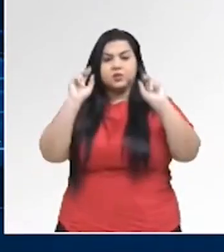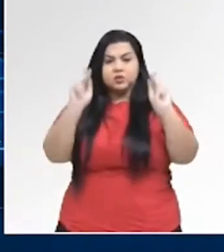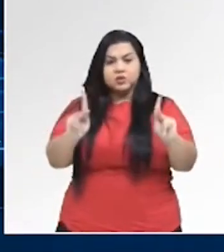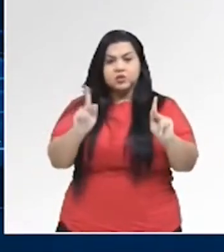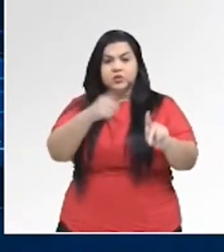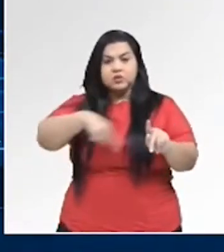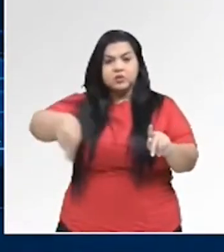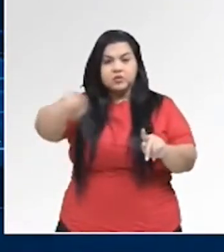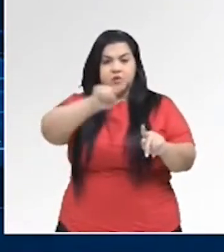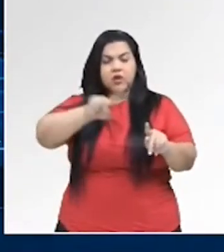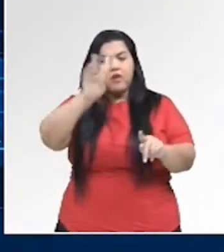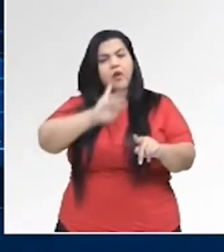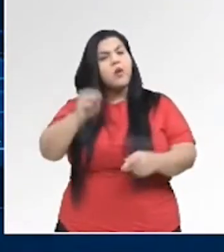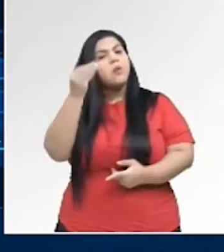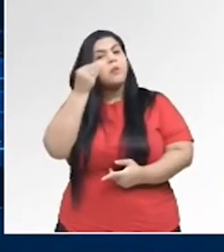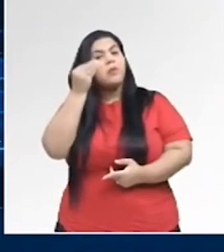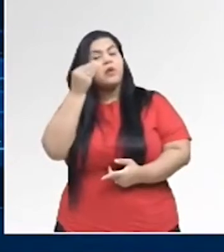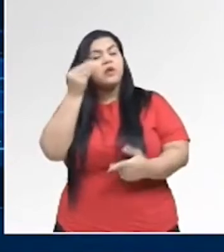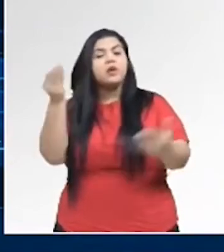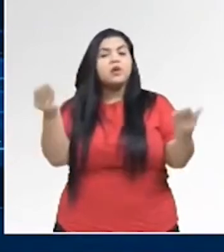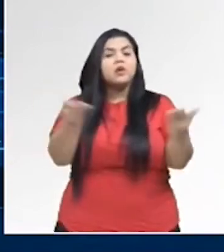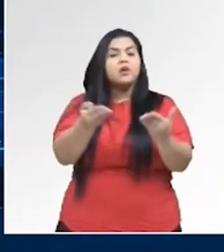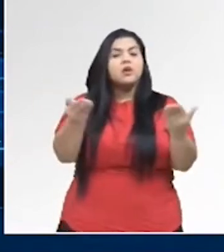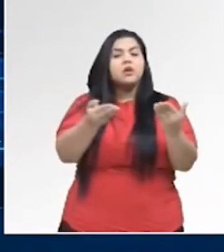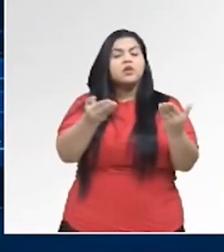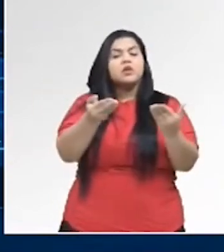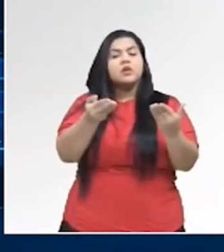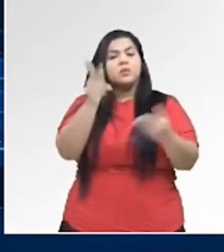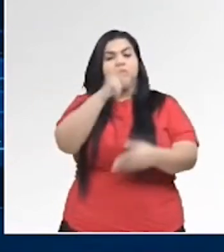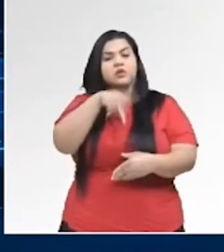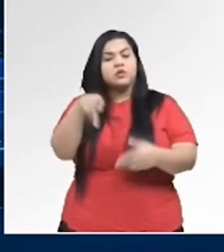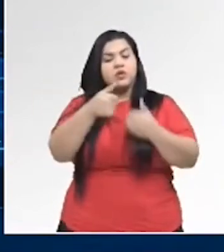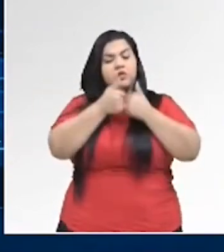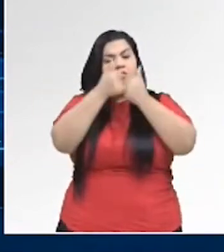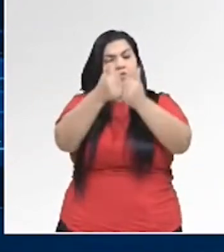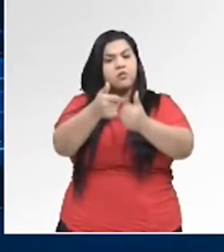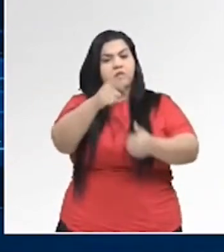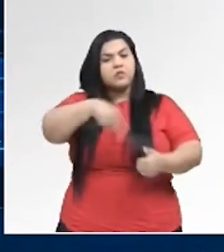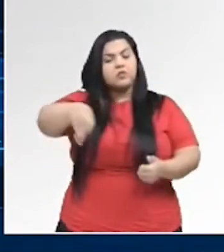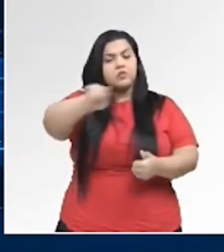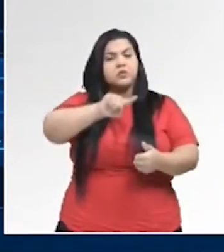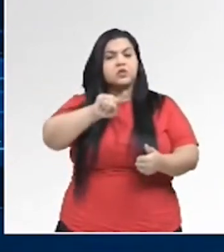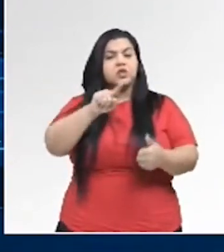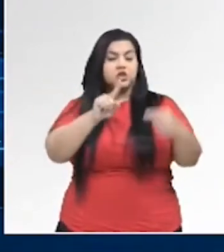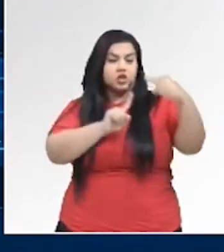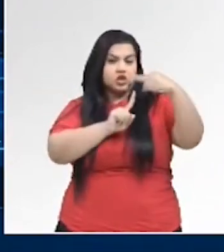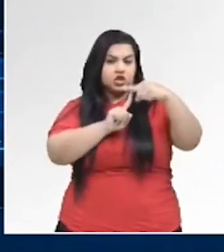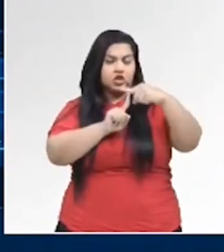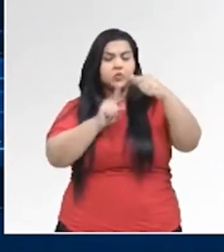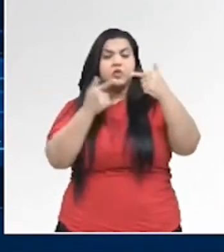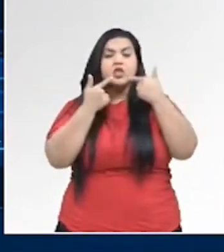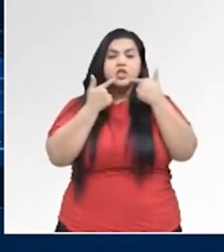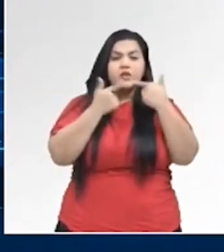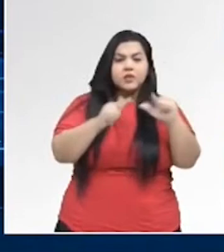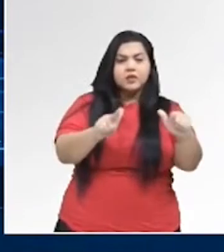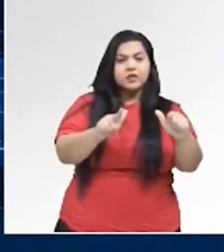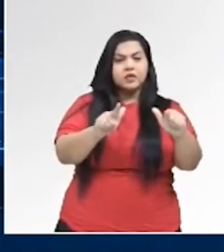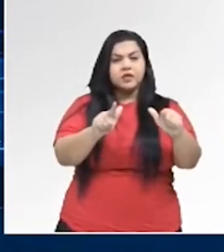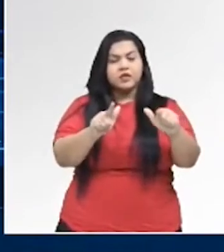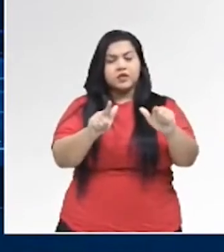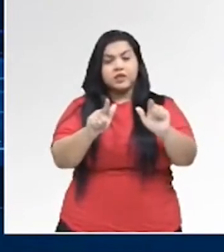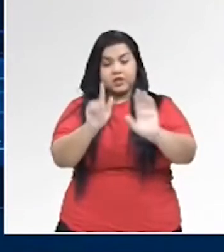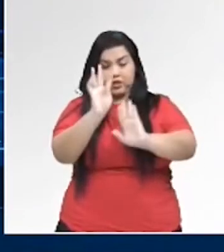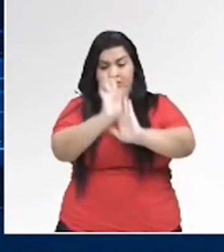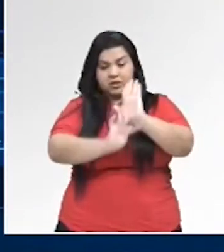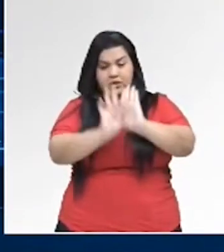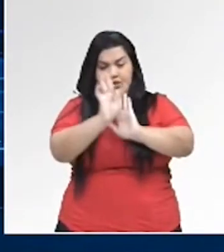turmas, então vocês vão observar agora, né? A professora vai acompanhar com vocês né, esse tipo de linguagem nas estrofes